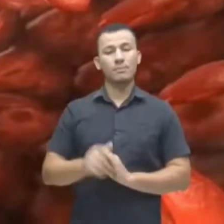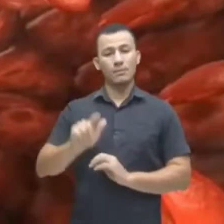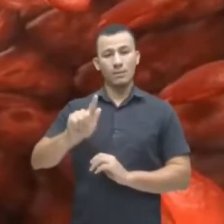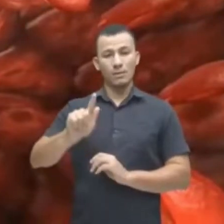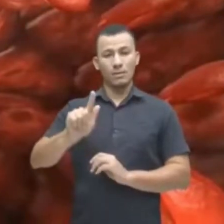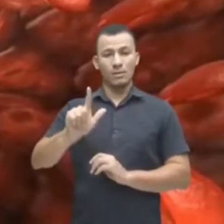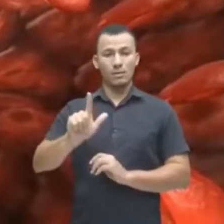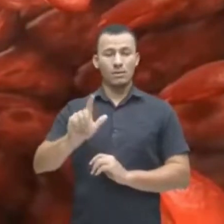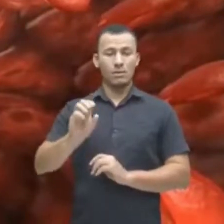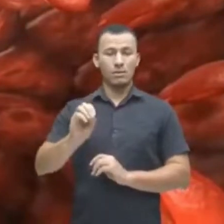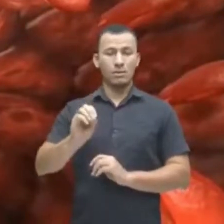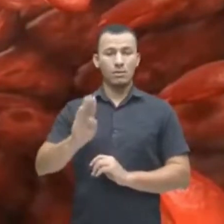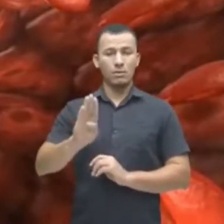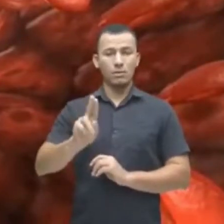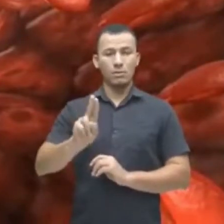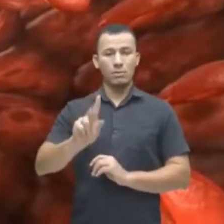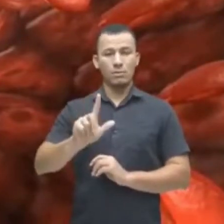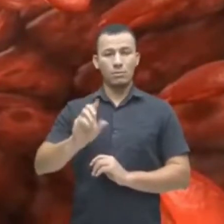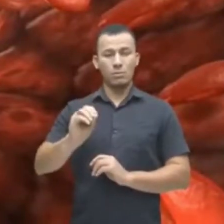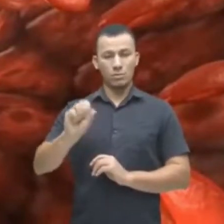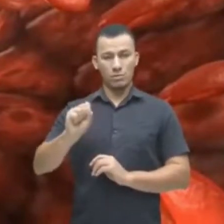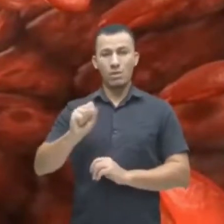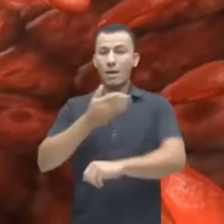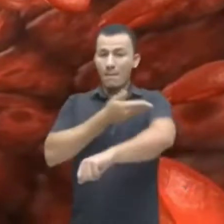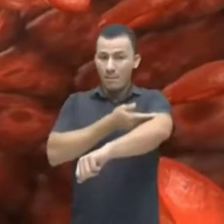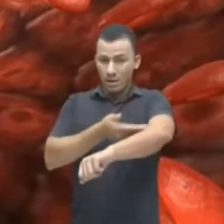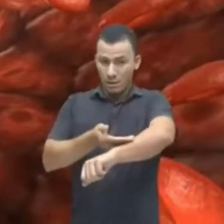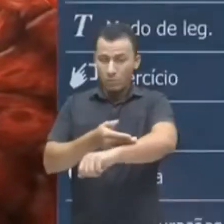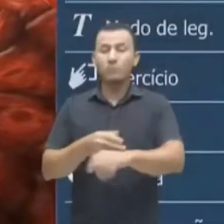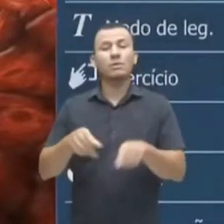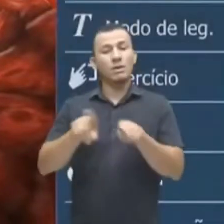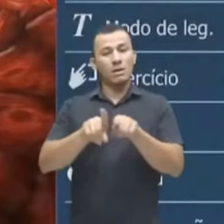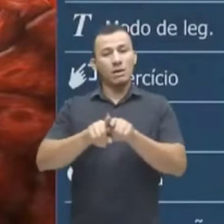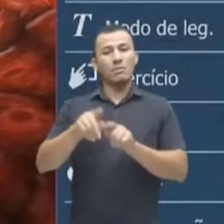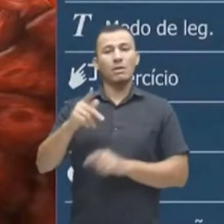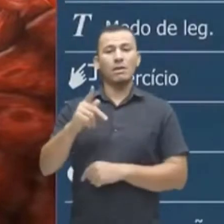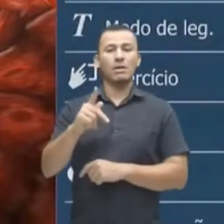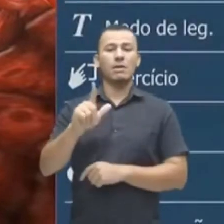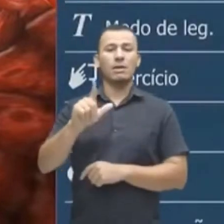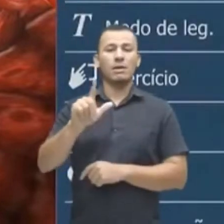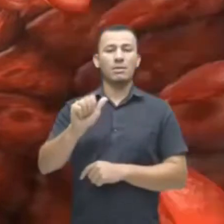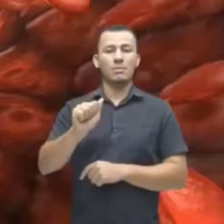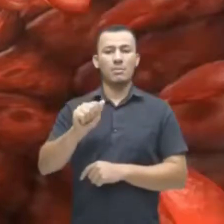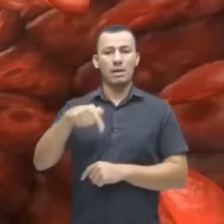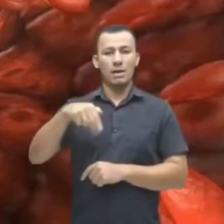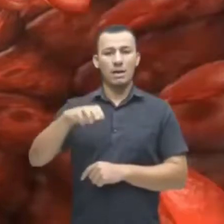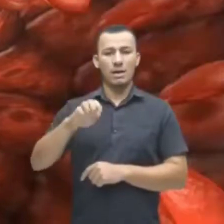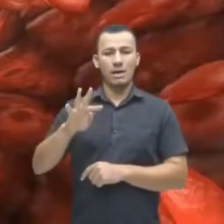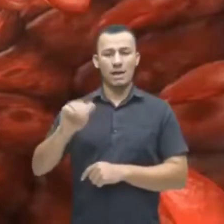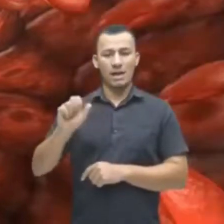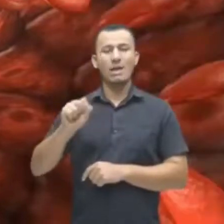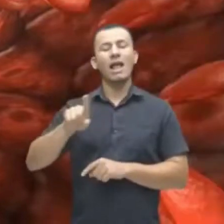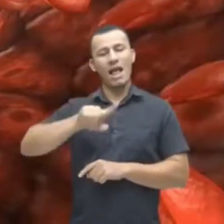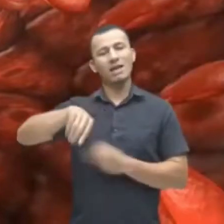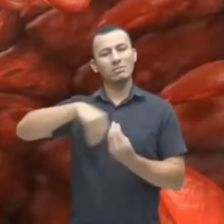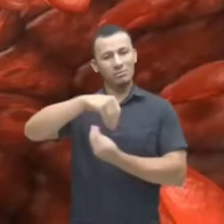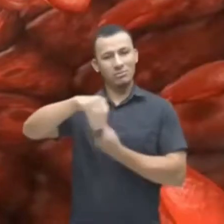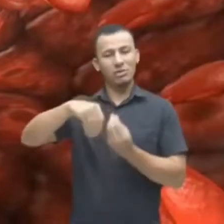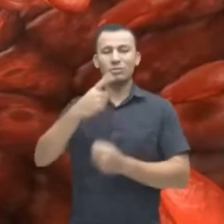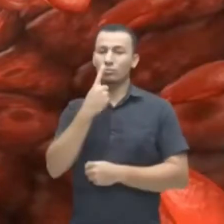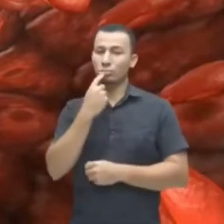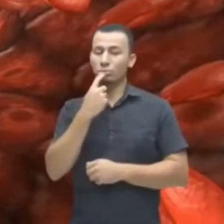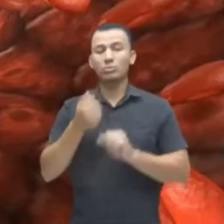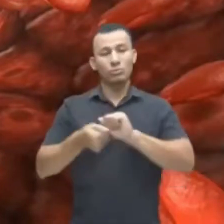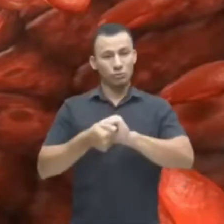brancos e plaquetas. Tem tudo isso no sangue? Tem tudo isso no sangue. Nós temos no nosso sangue